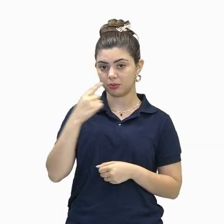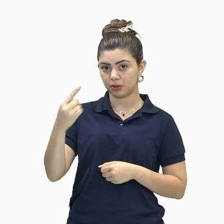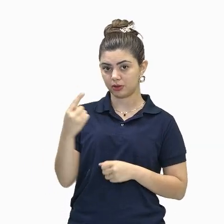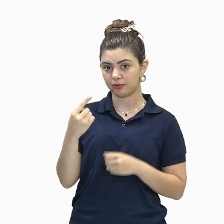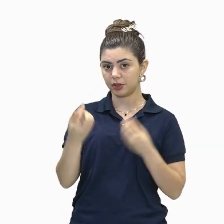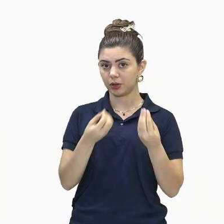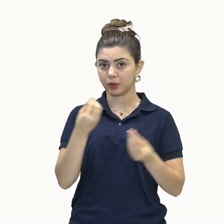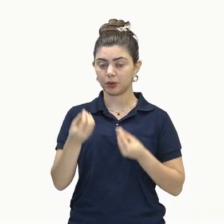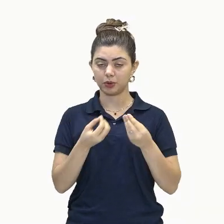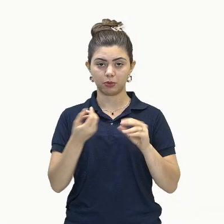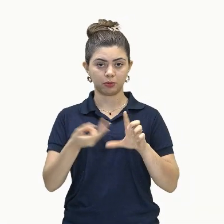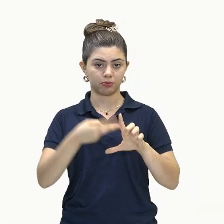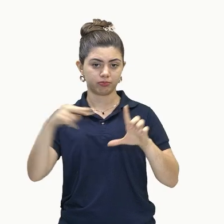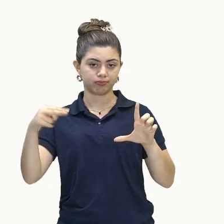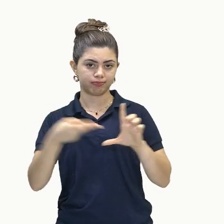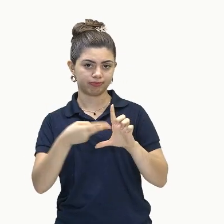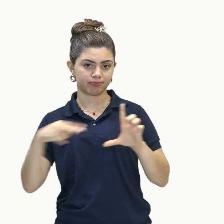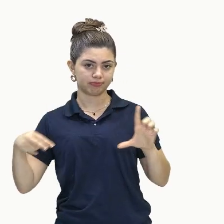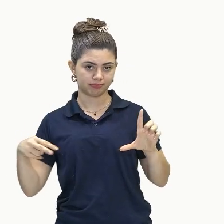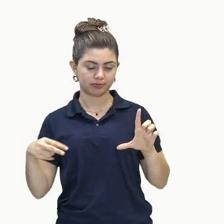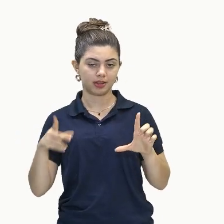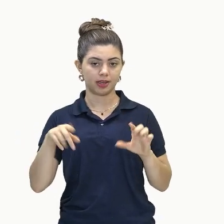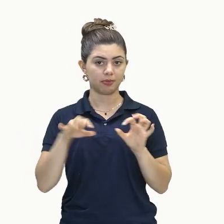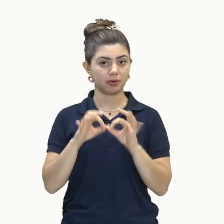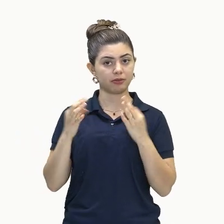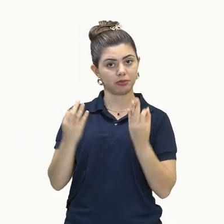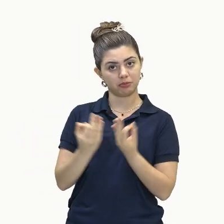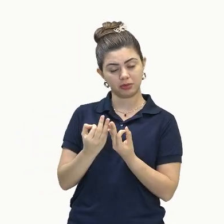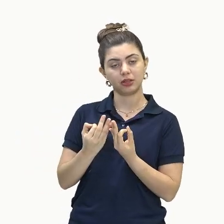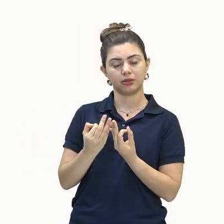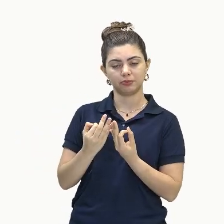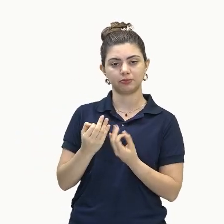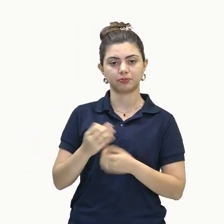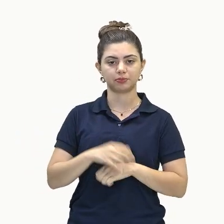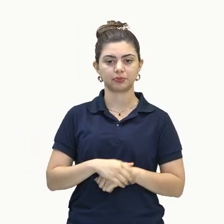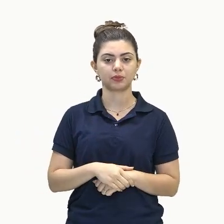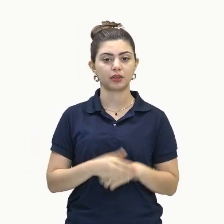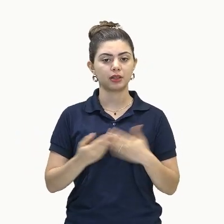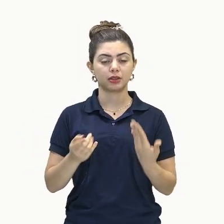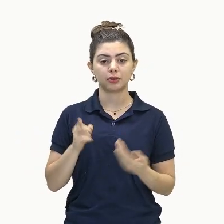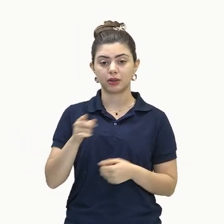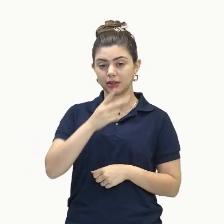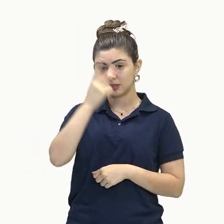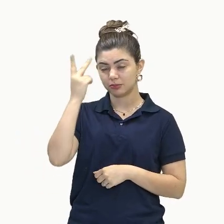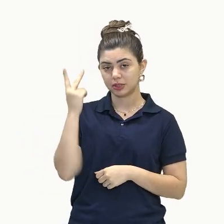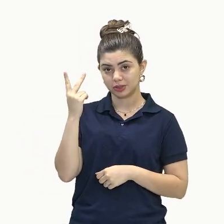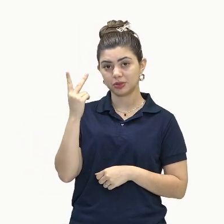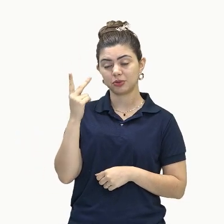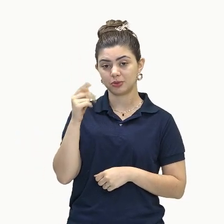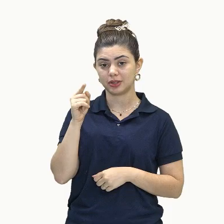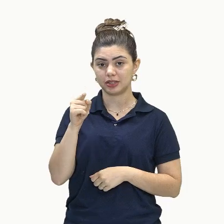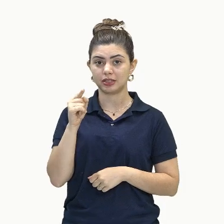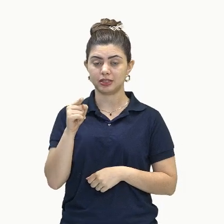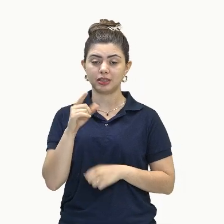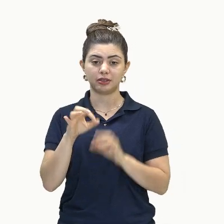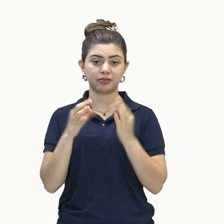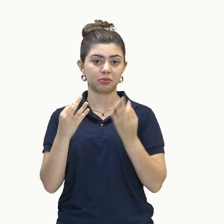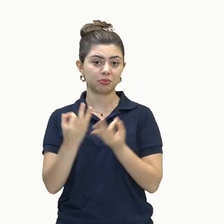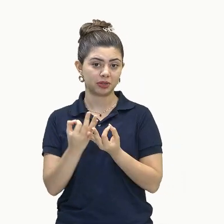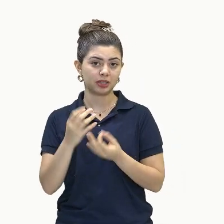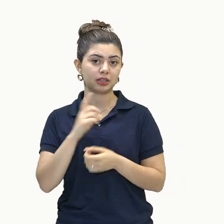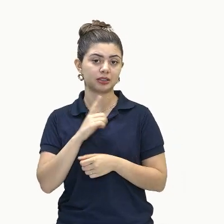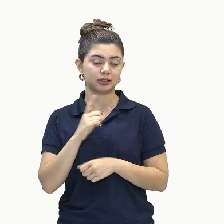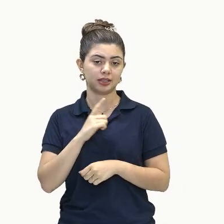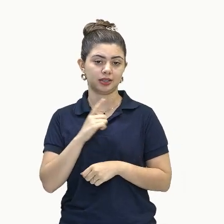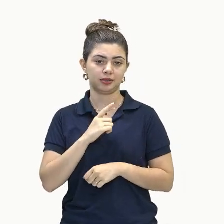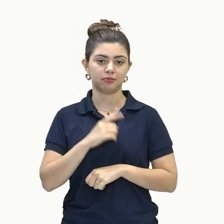característica, de uma família que tem polidactilia. Então, todo mundo afetado aqui tem polidactilia. Vamos em busca desse casal